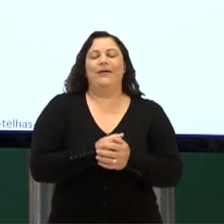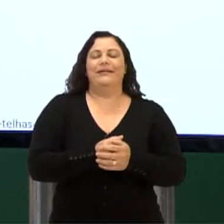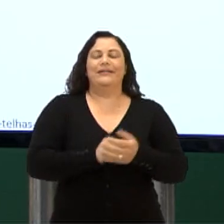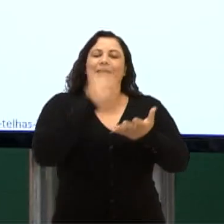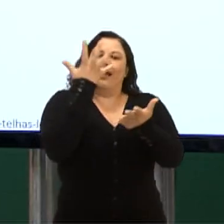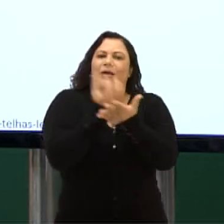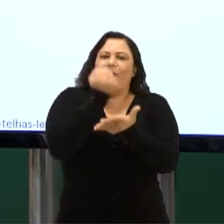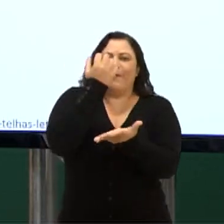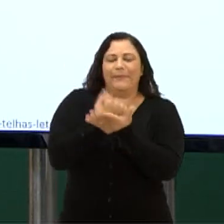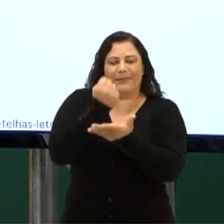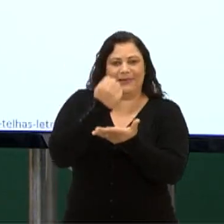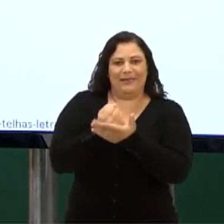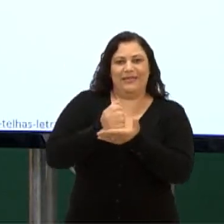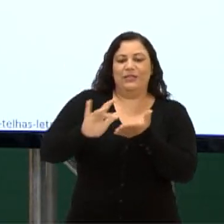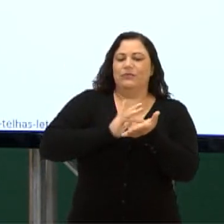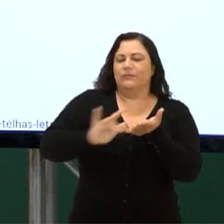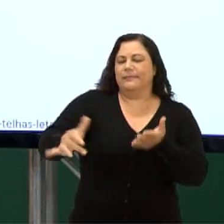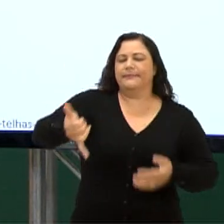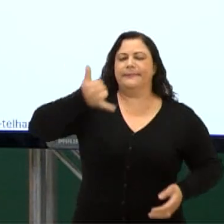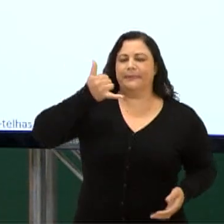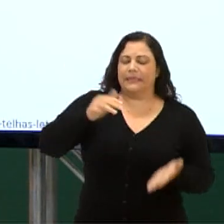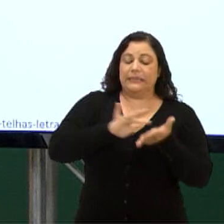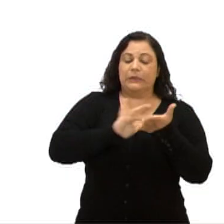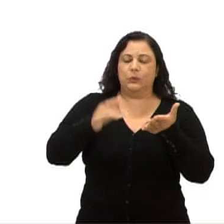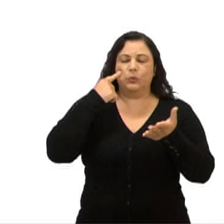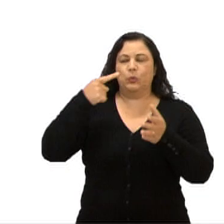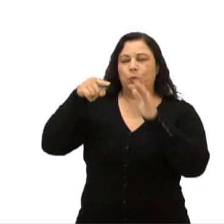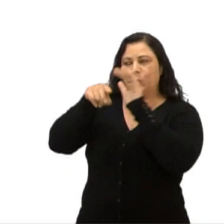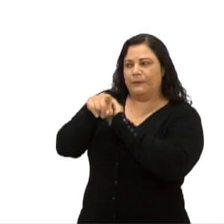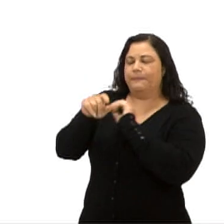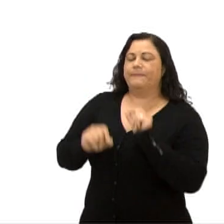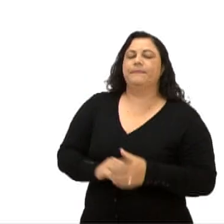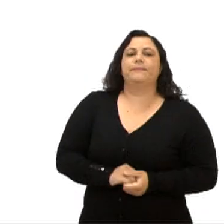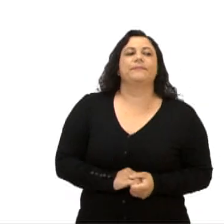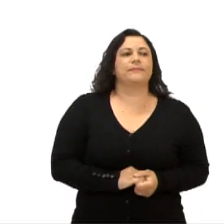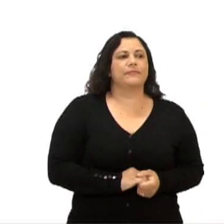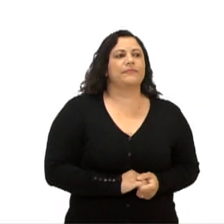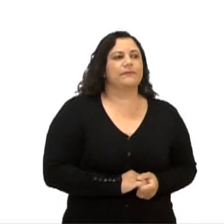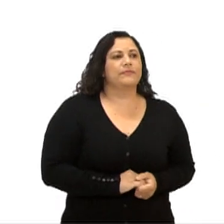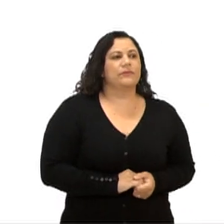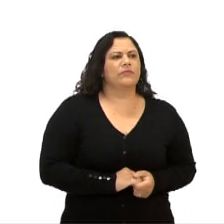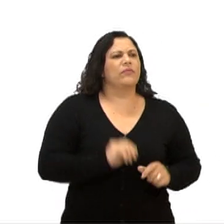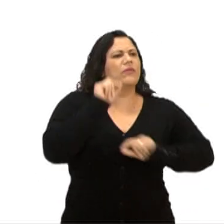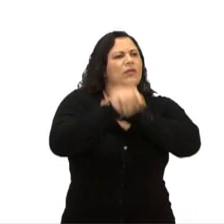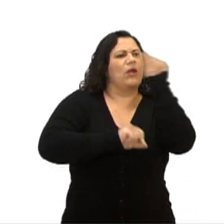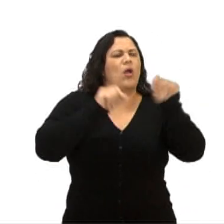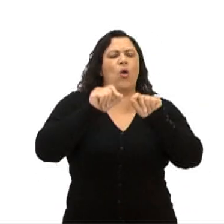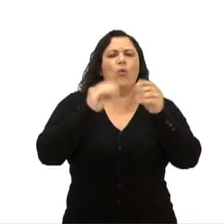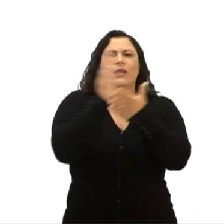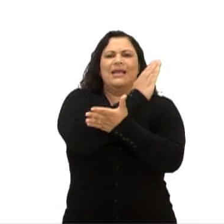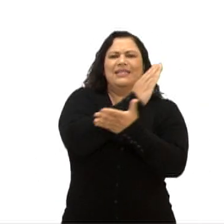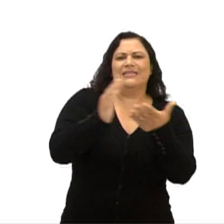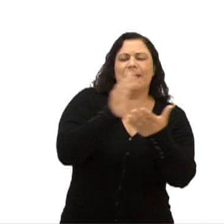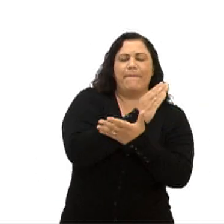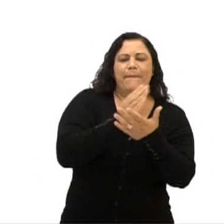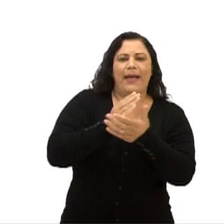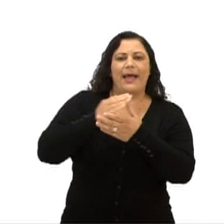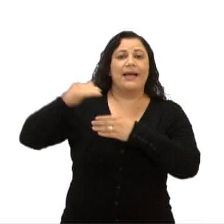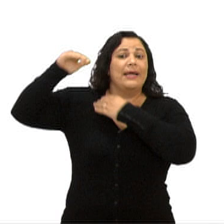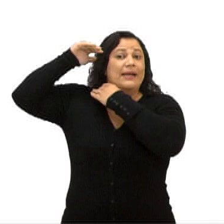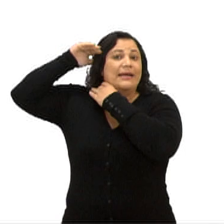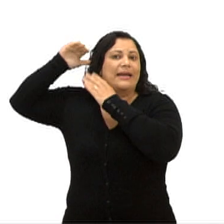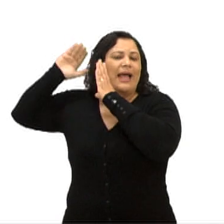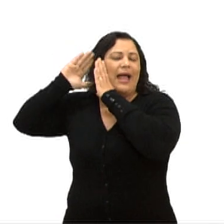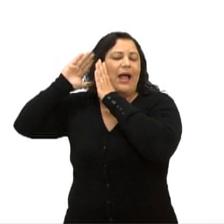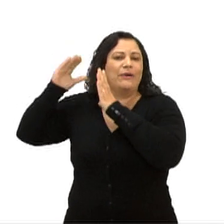aplicativo, pega o smartphone, segura. A Fran vai ler a pergunta para nós. Então vamos lá. A estrutura que separa a orelha externa da orelha média é uma